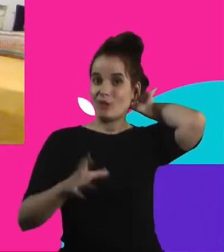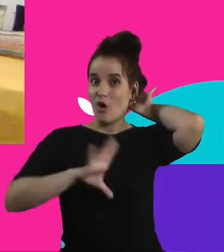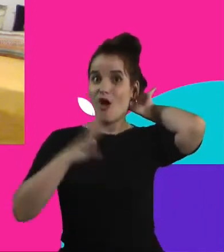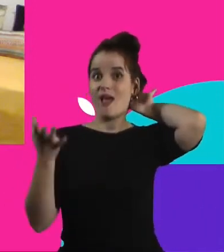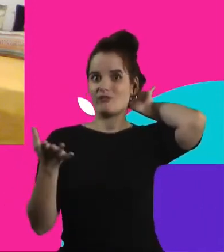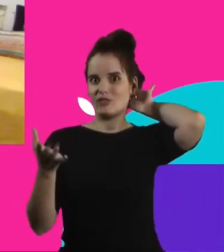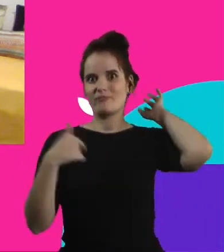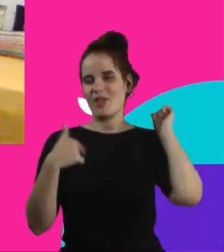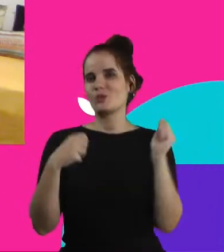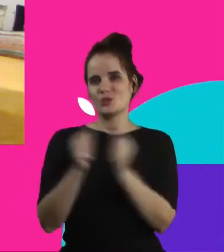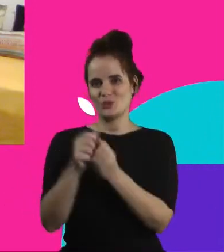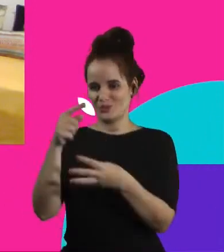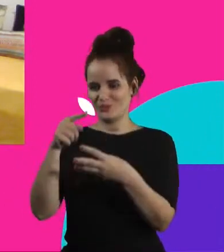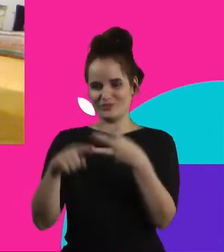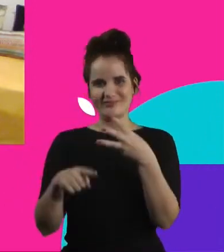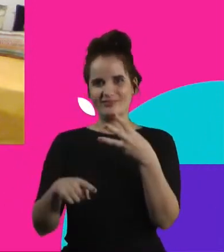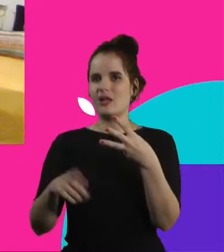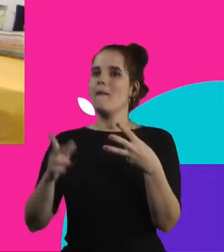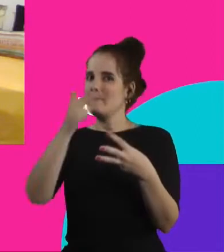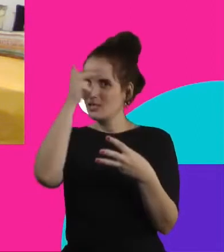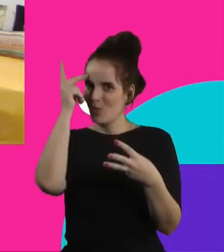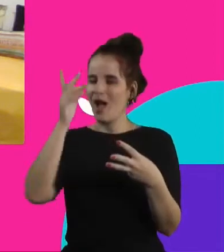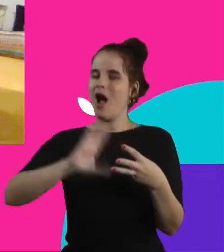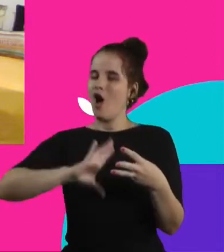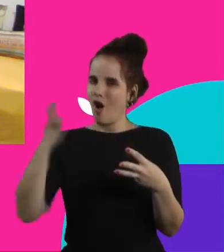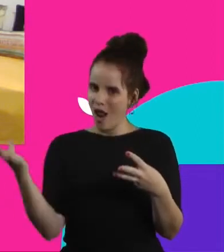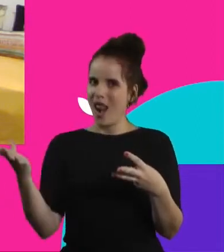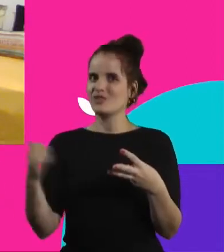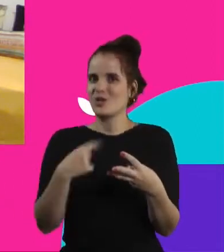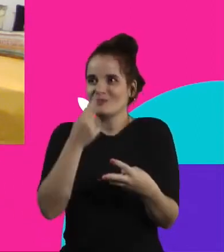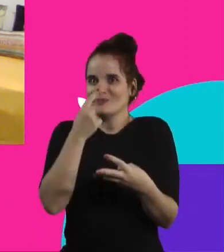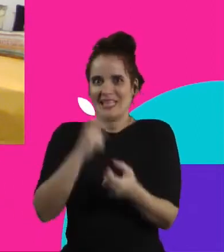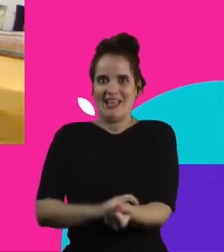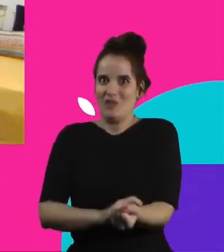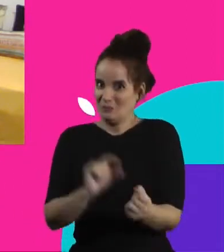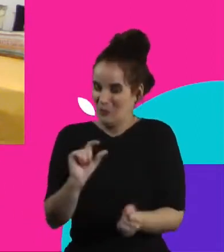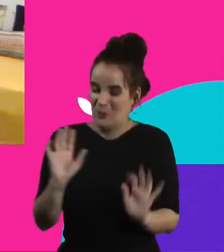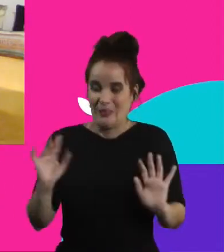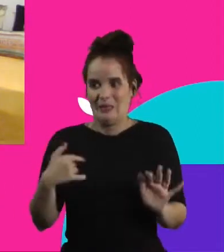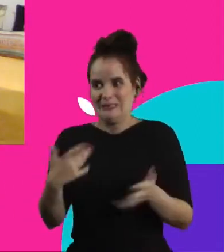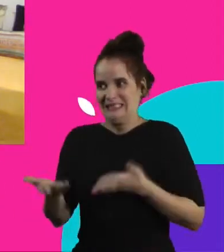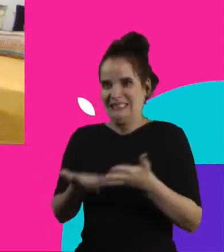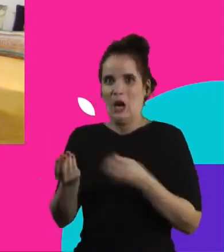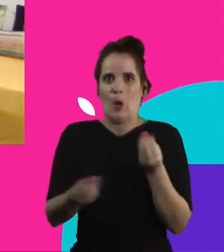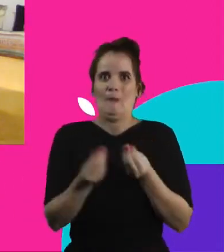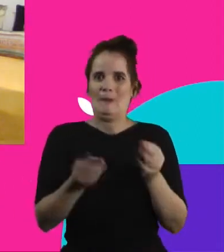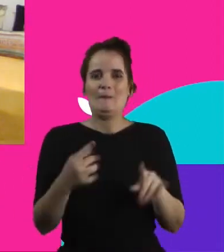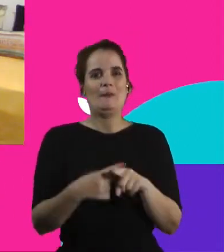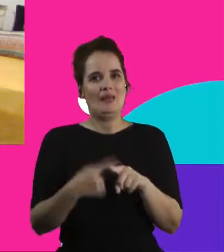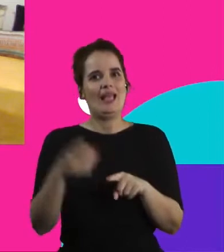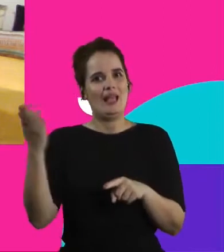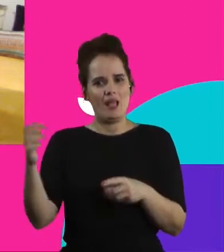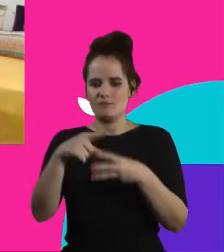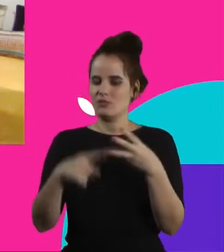estou aqui com pessoas de muita coragem, que me inspiram muito, né? Estou até um pouco nervosa aqui de mediar esse painel, gente, porque de fato